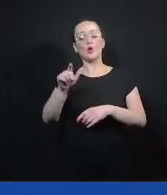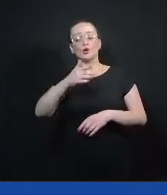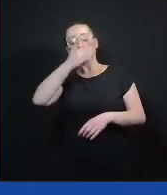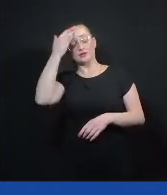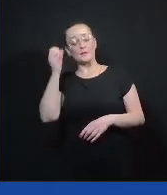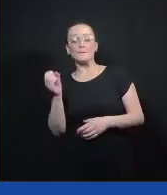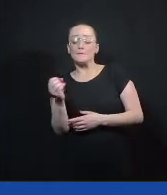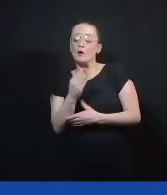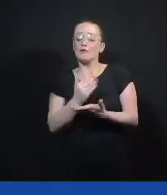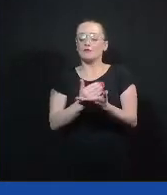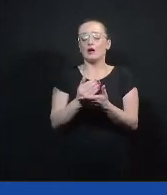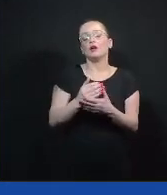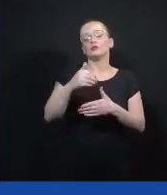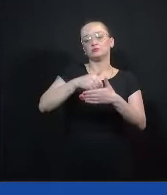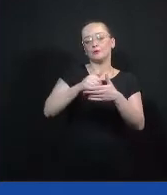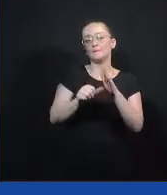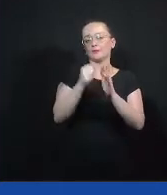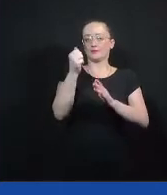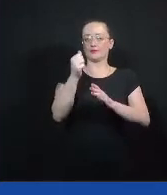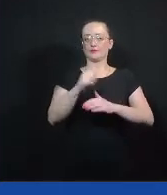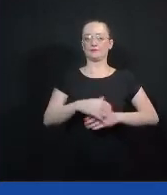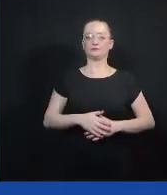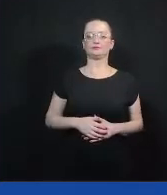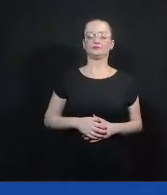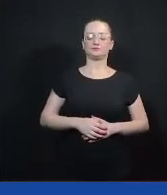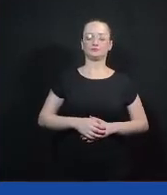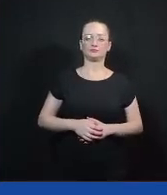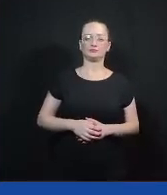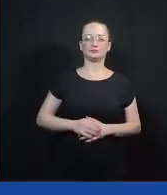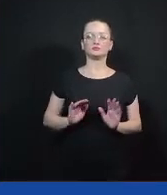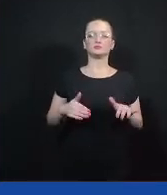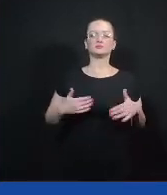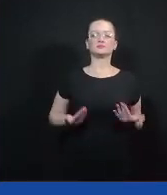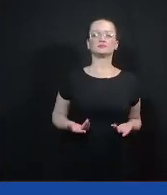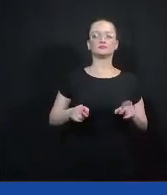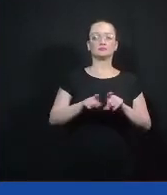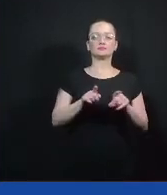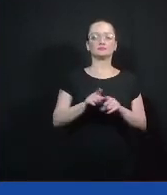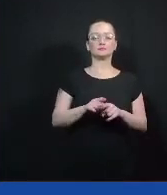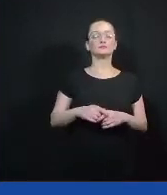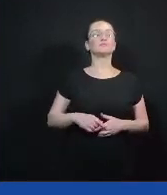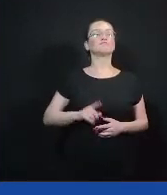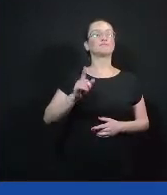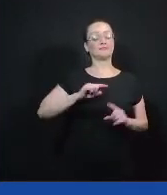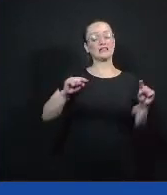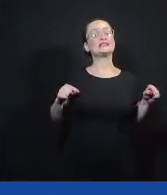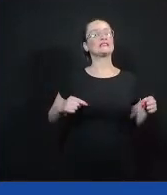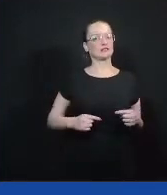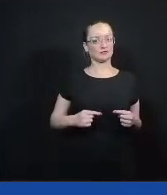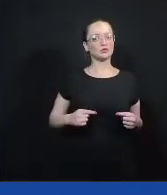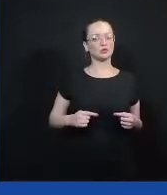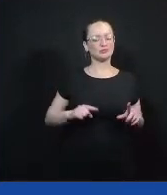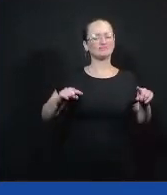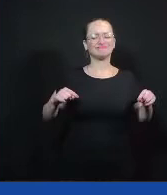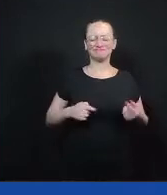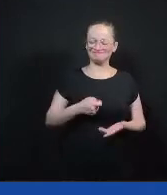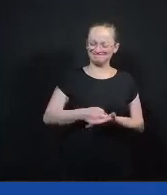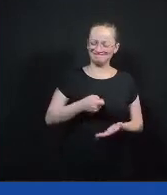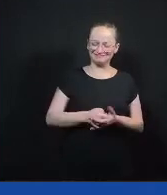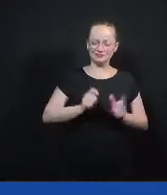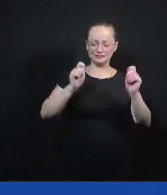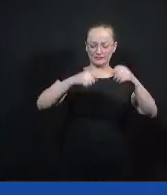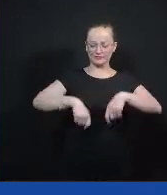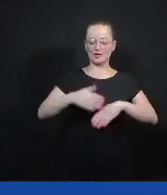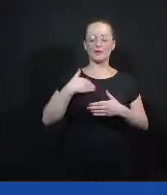estão se apresentando pela primeira vez, né? Bom, e aí é claro que isso tudo é um desafio, né? Exige uma capacidade do eleitor